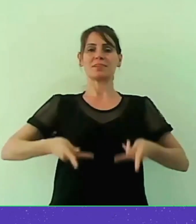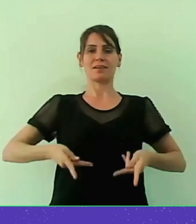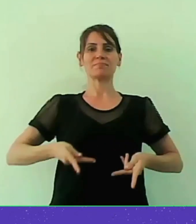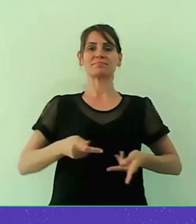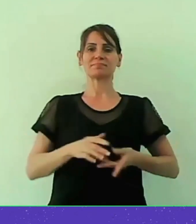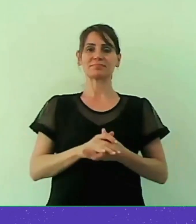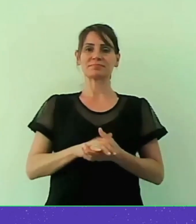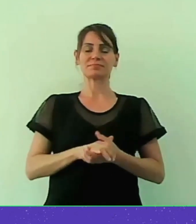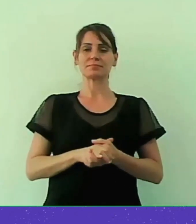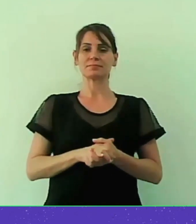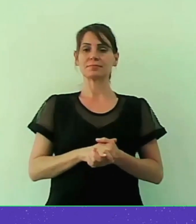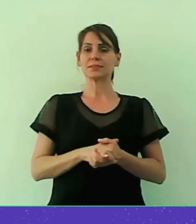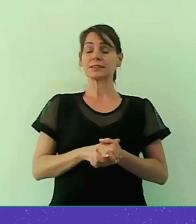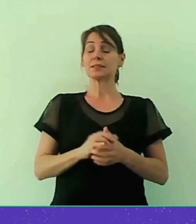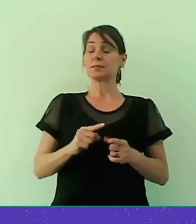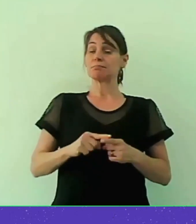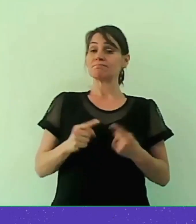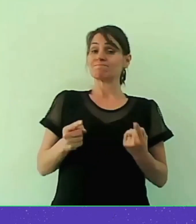Mas, irmãos,